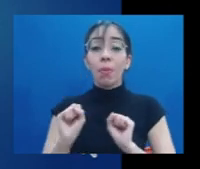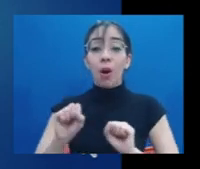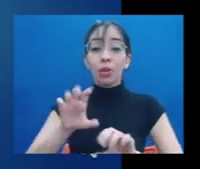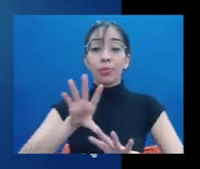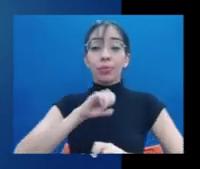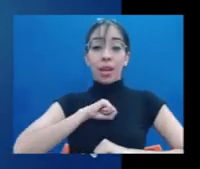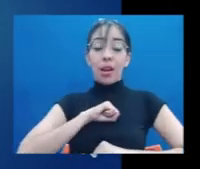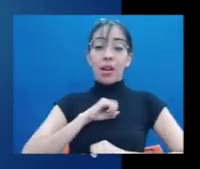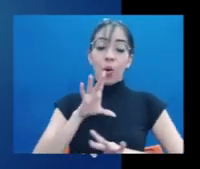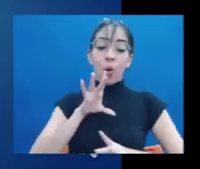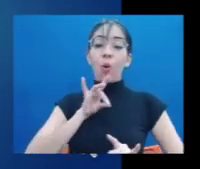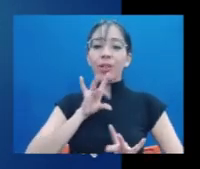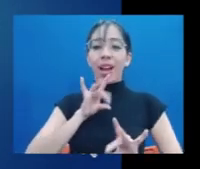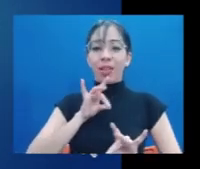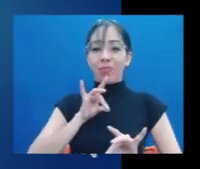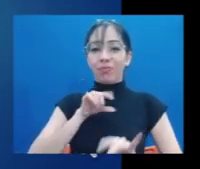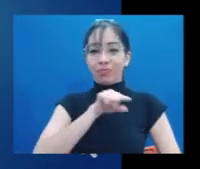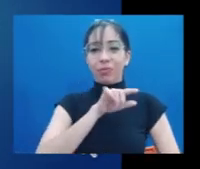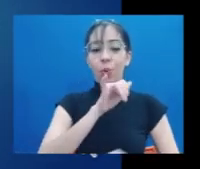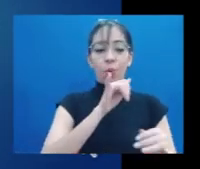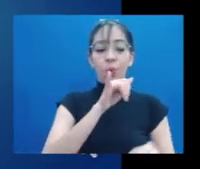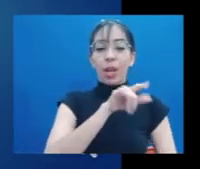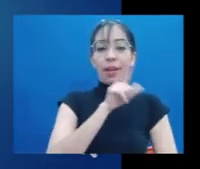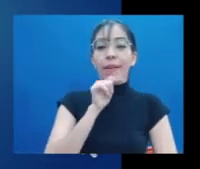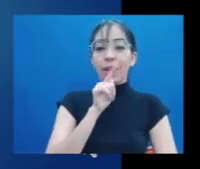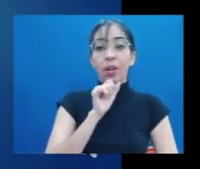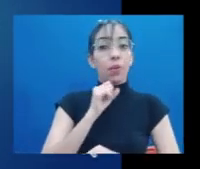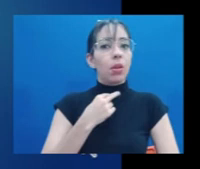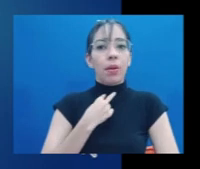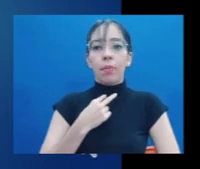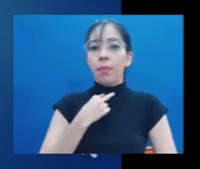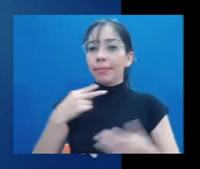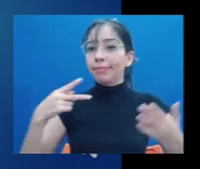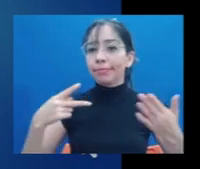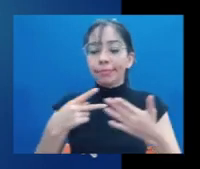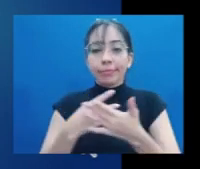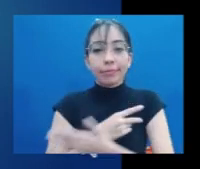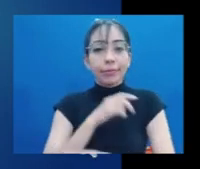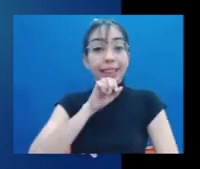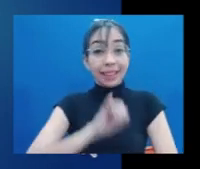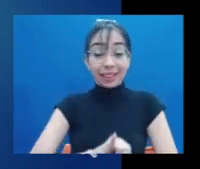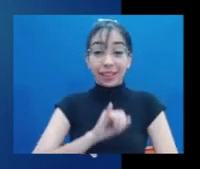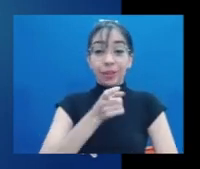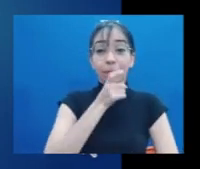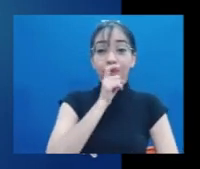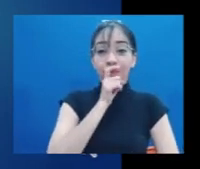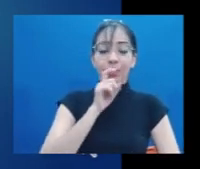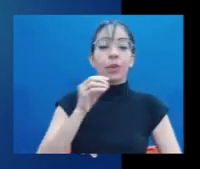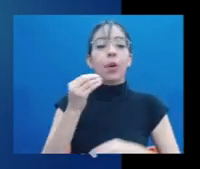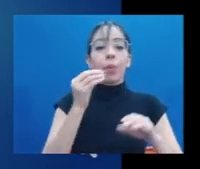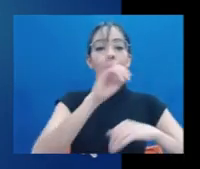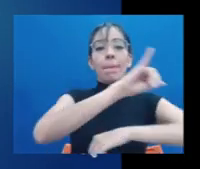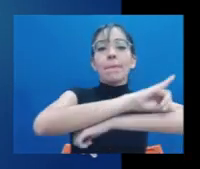dentro dessa geladeira, inclusive esse aqui está deitado. Existe uma possibilidade muito grande quando as pessoas vão pegar, né,